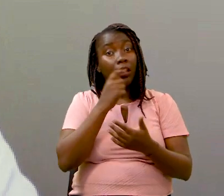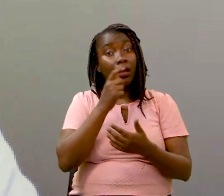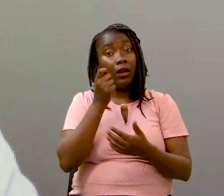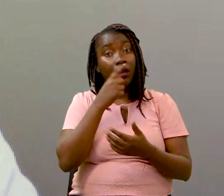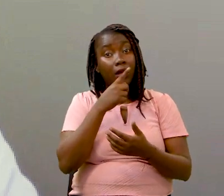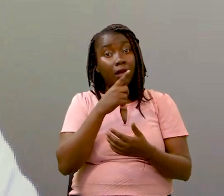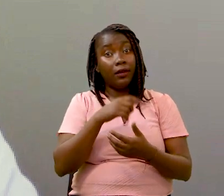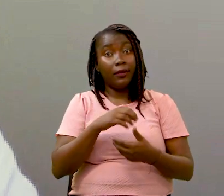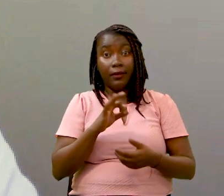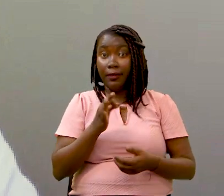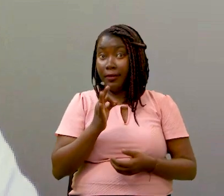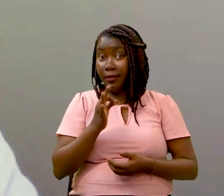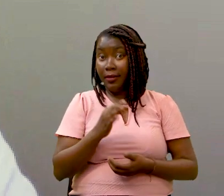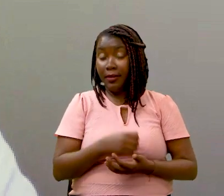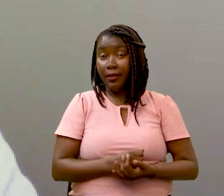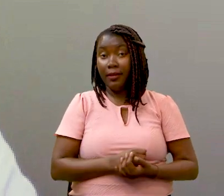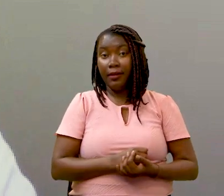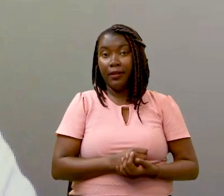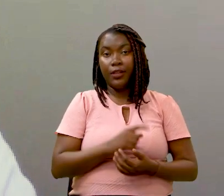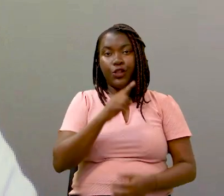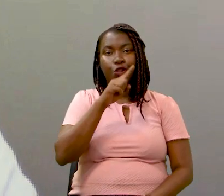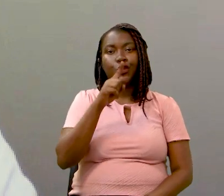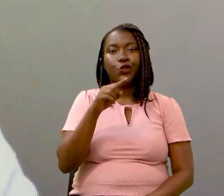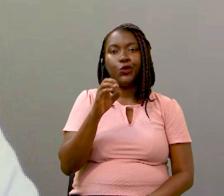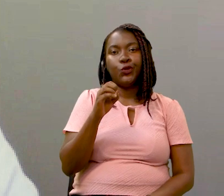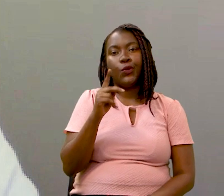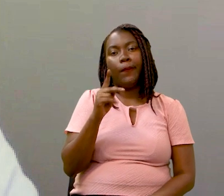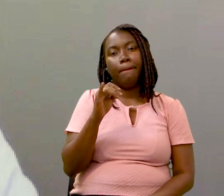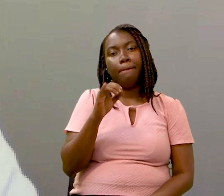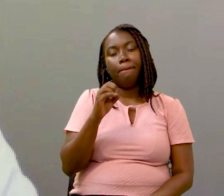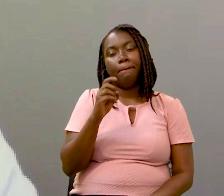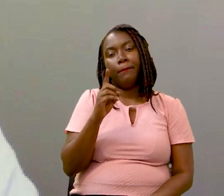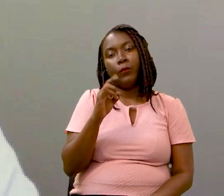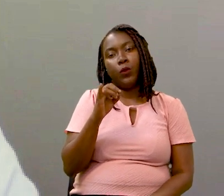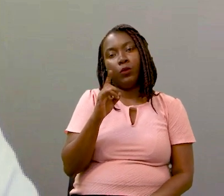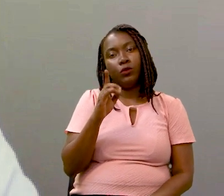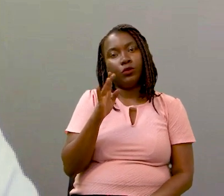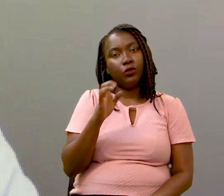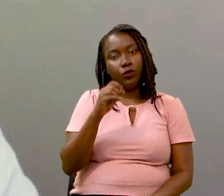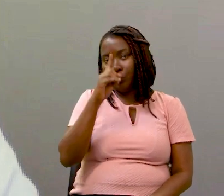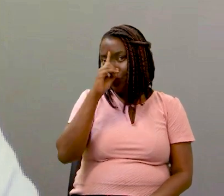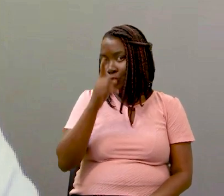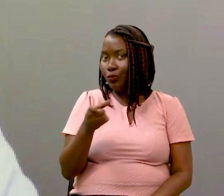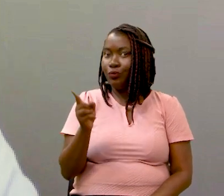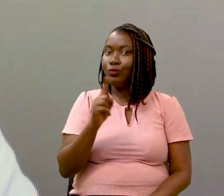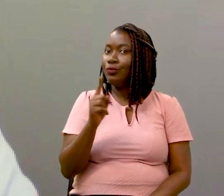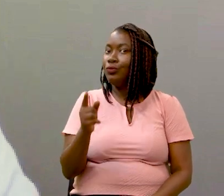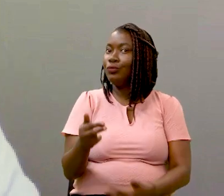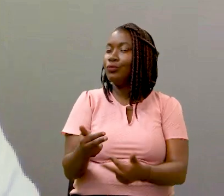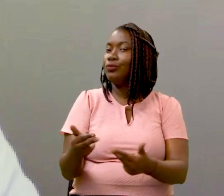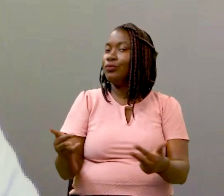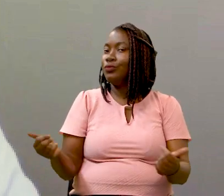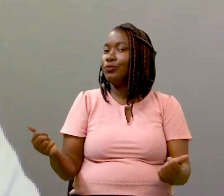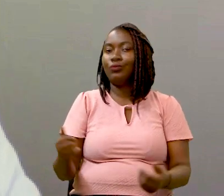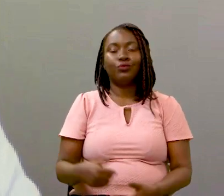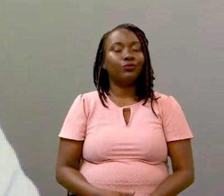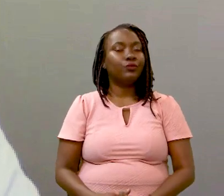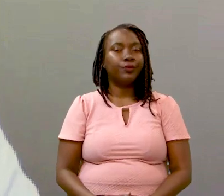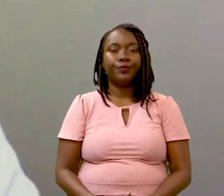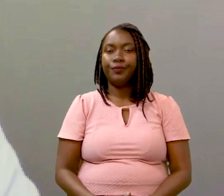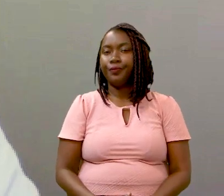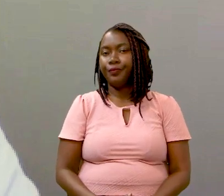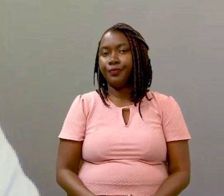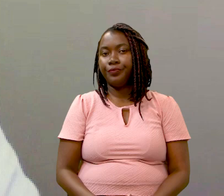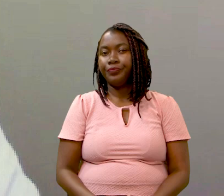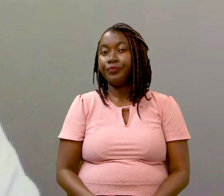alguns analgésicos, não é? Os opioides, por exemplo, não são indicados nessas crises, nessas formas